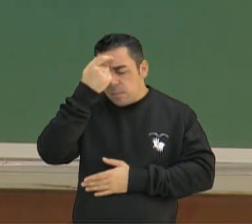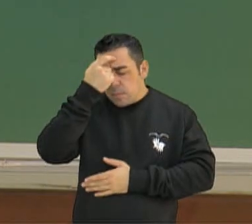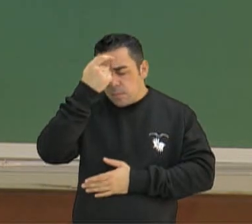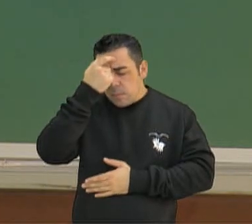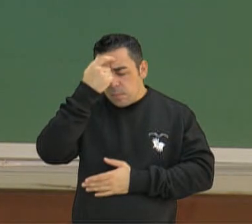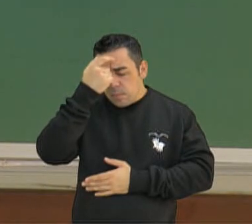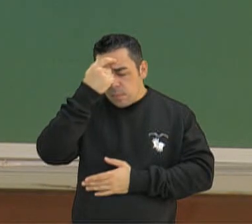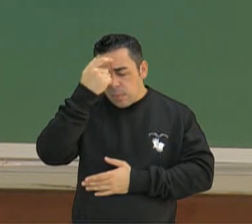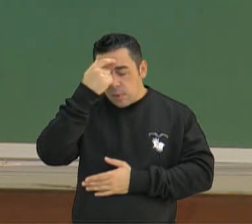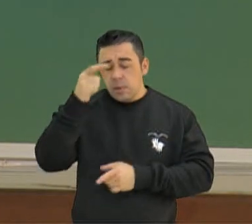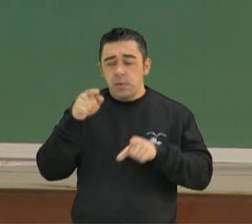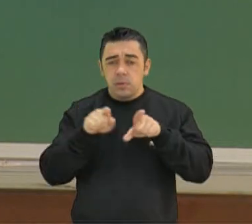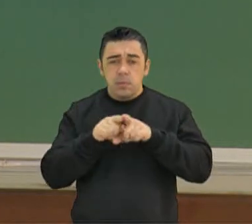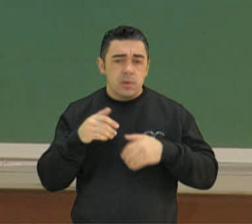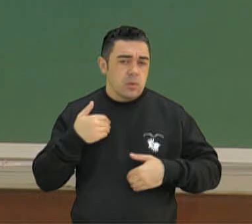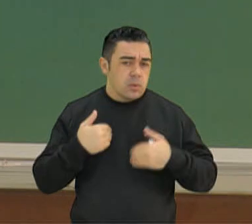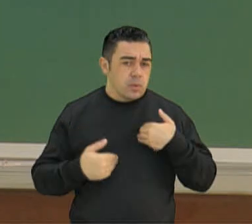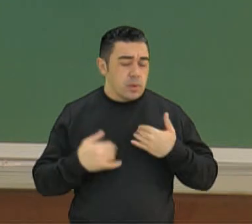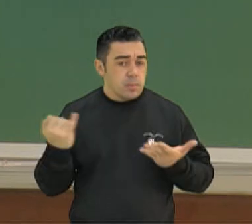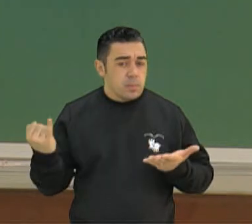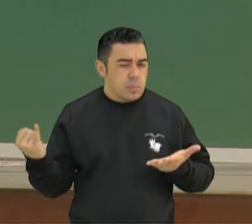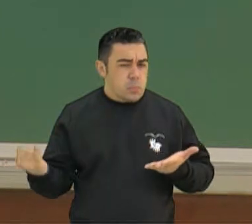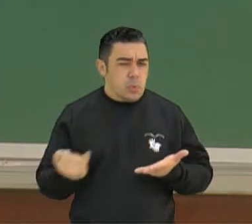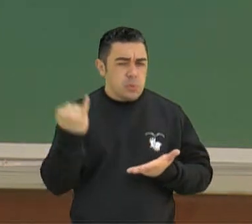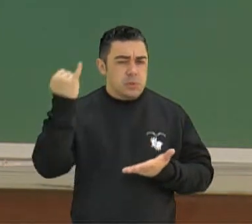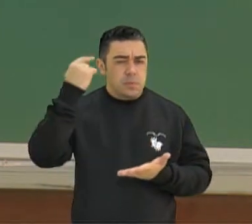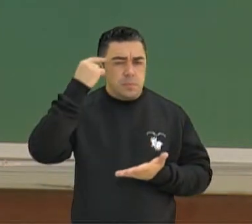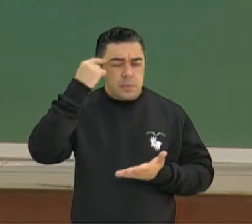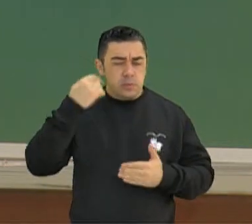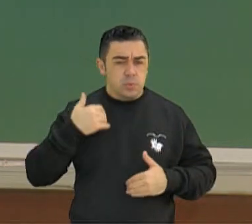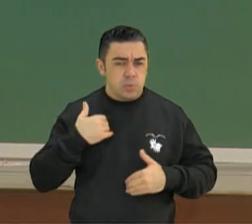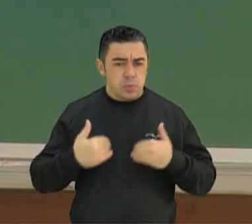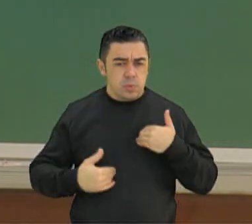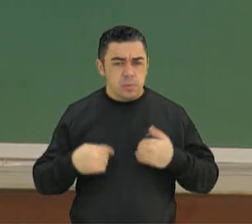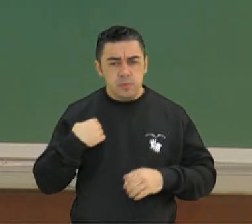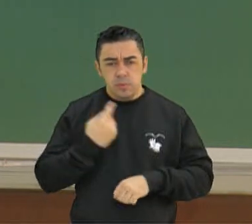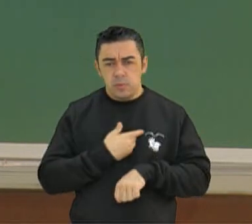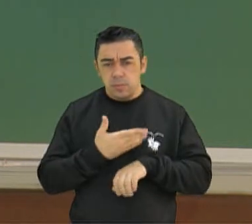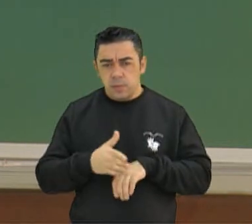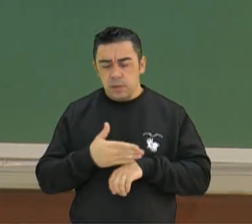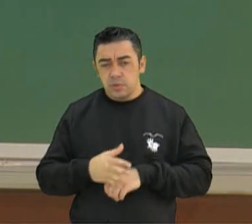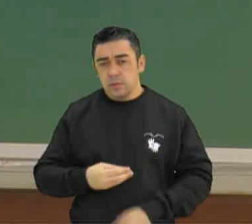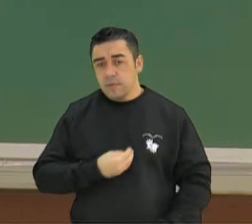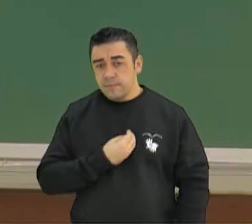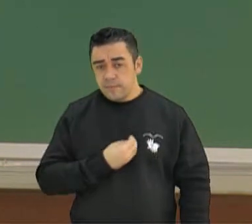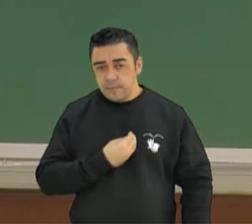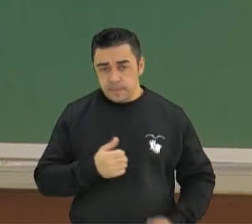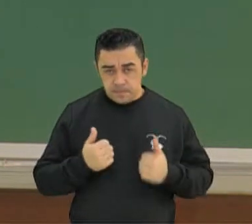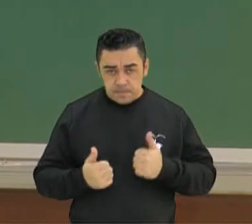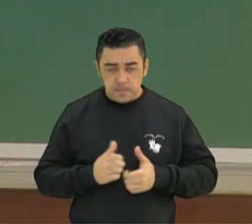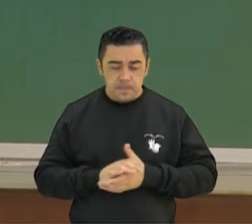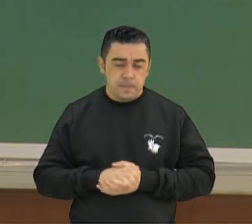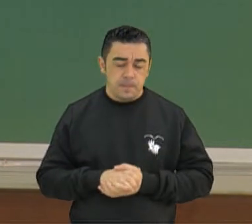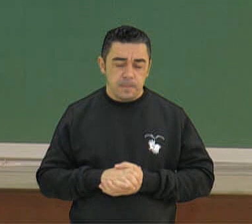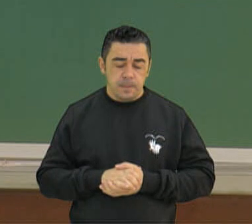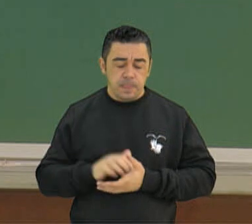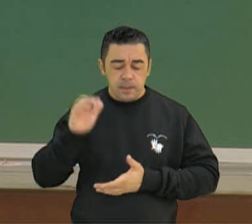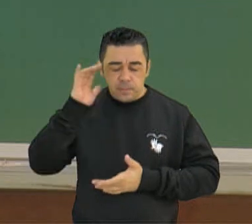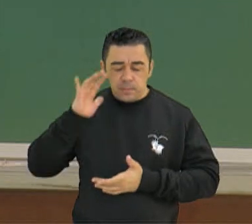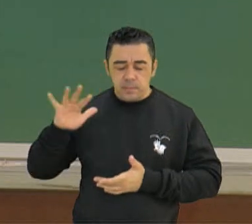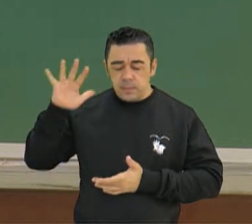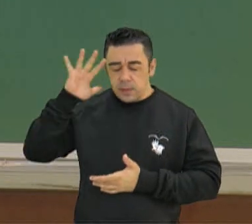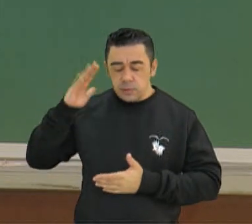importante quando estamos pensando no corpo, na prática de exercícios físicos, na vida. Então, vamos lá. A imagem